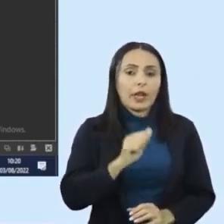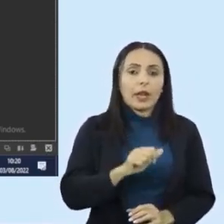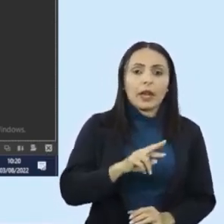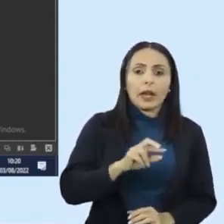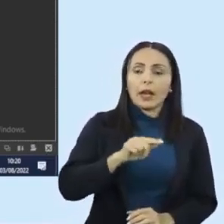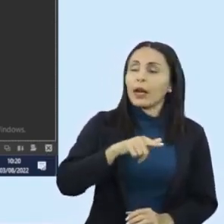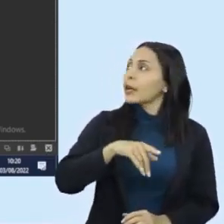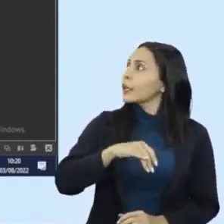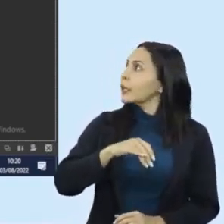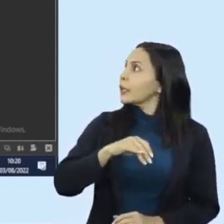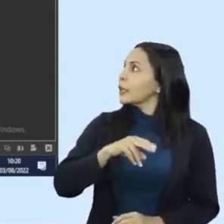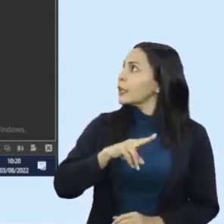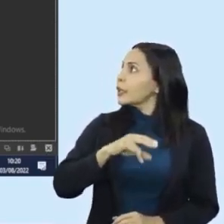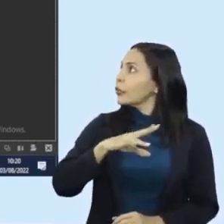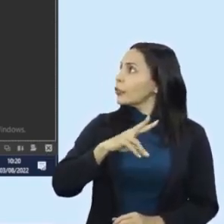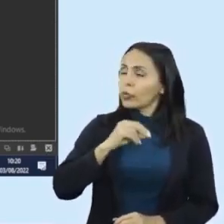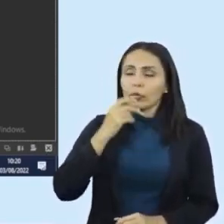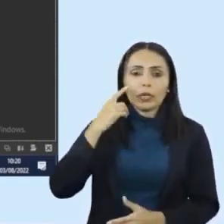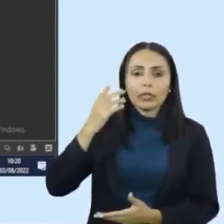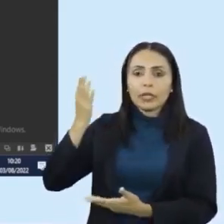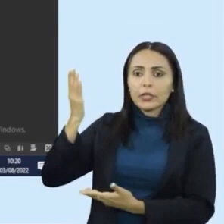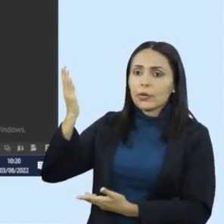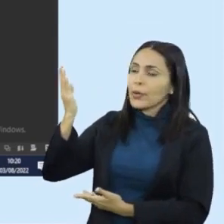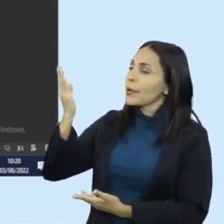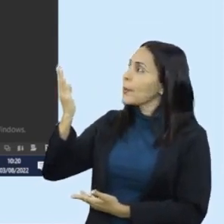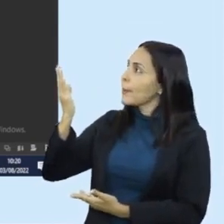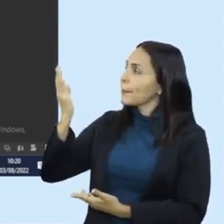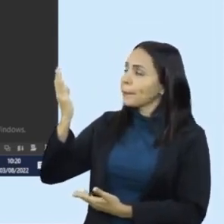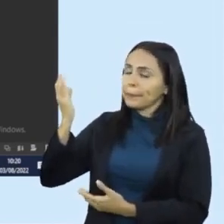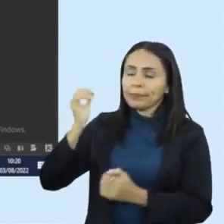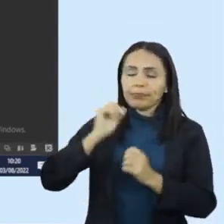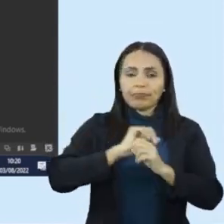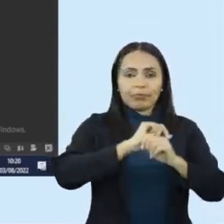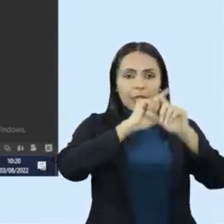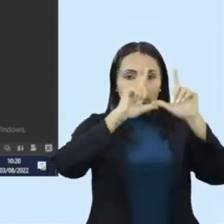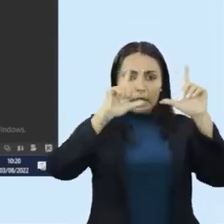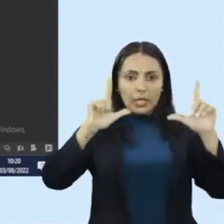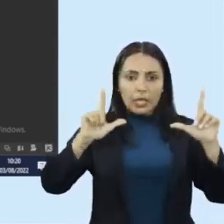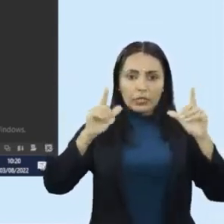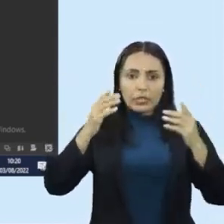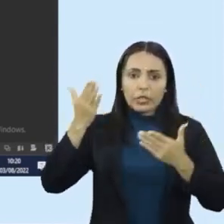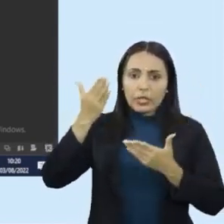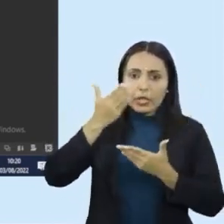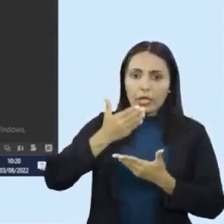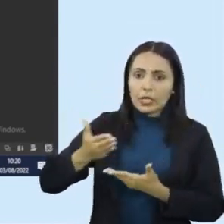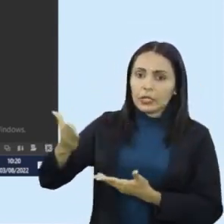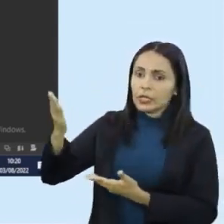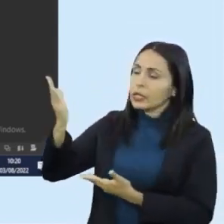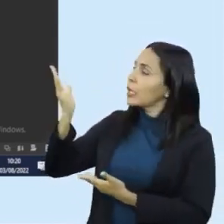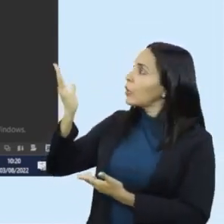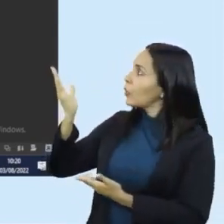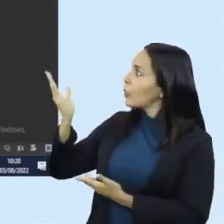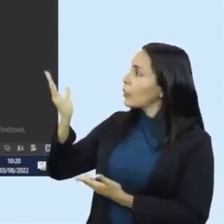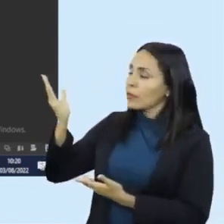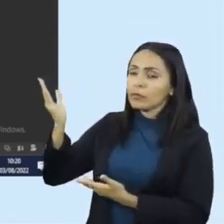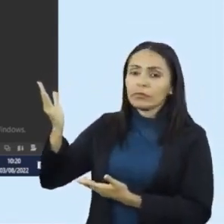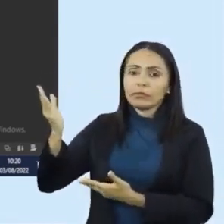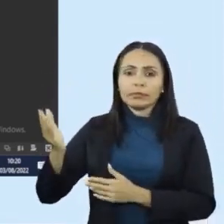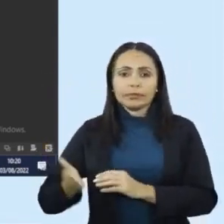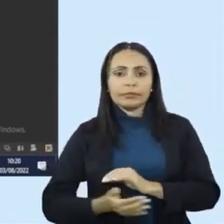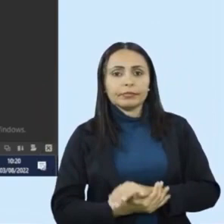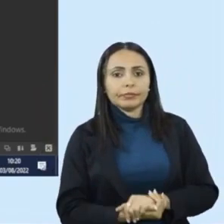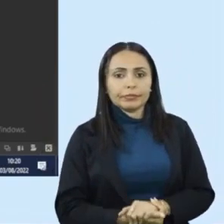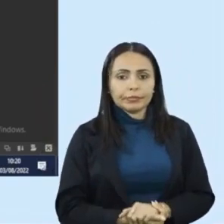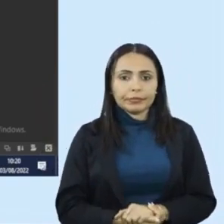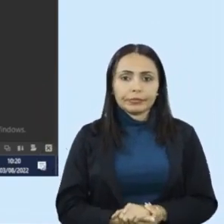arquivo e em nova. E aí aparece a nossa caixa de diálogo. A nossa preocupação vai ser as dimensões desse